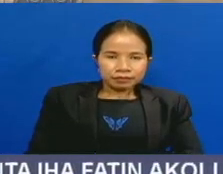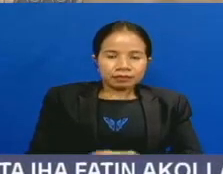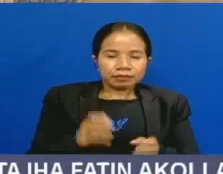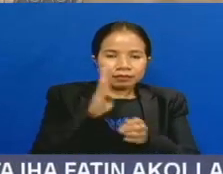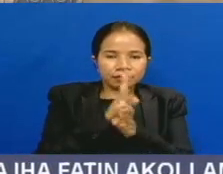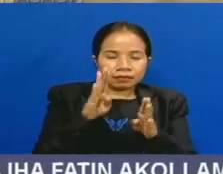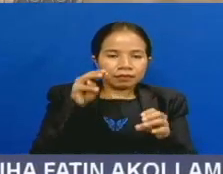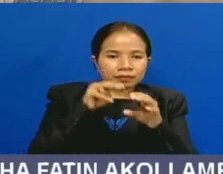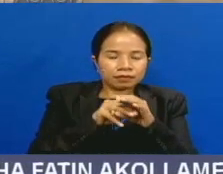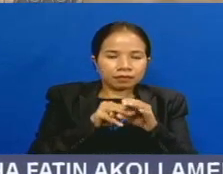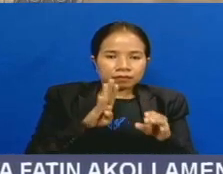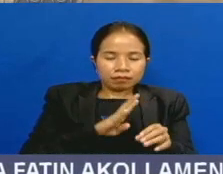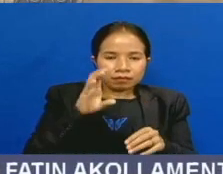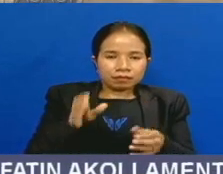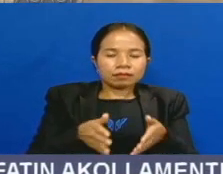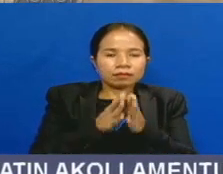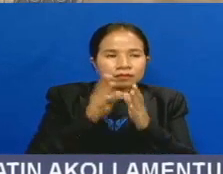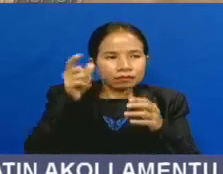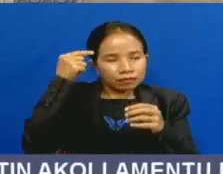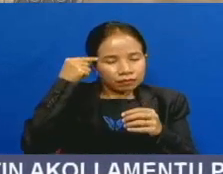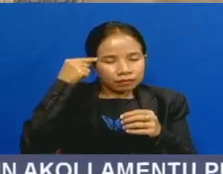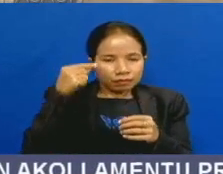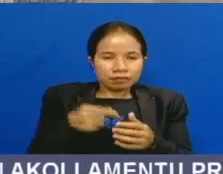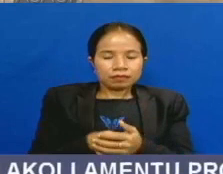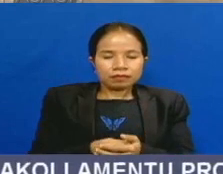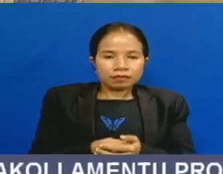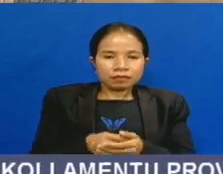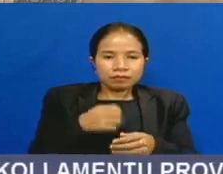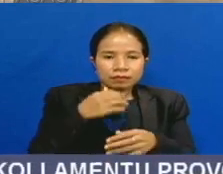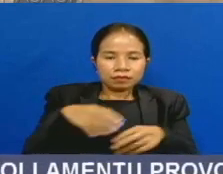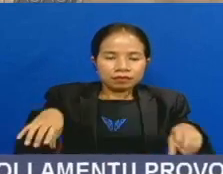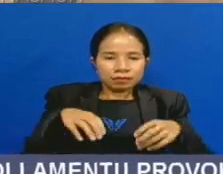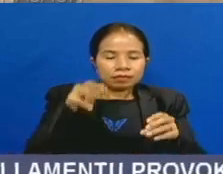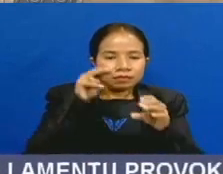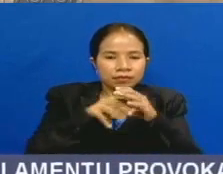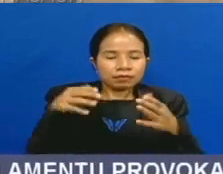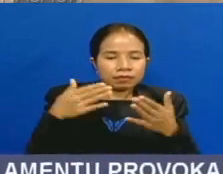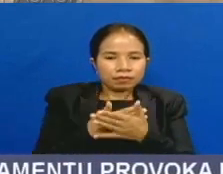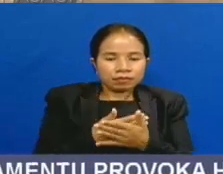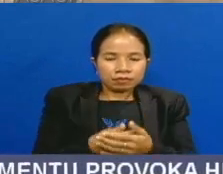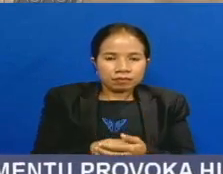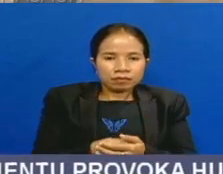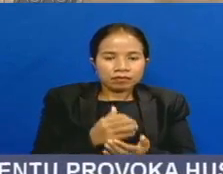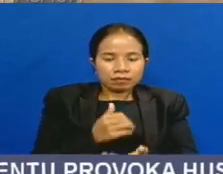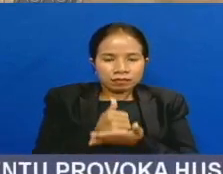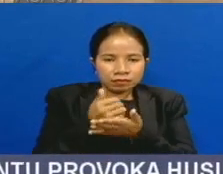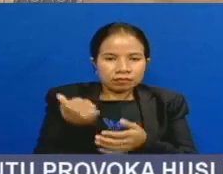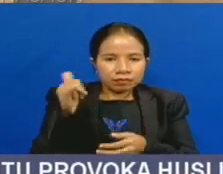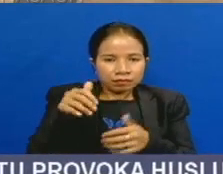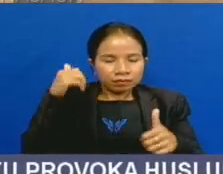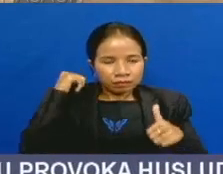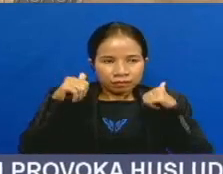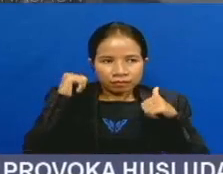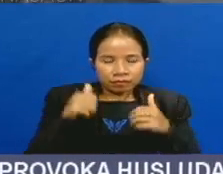Negociante Mercado Vila Nova Baucau, o governo local acelera o projeto Mercado Fon Tuanau, onde facilita a sirene